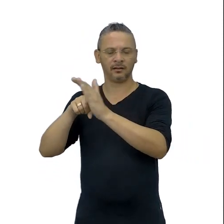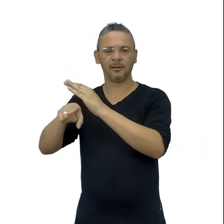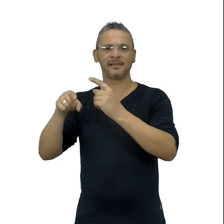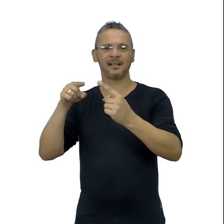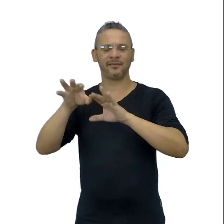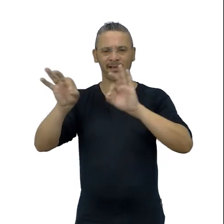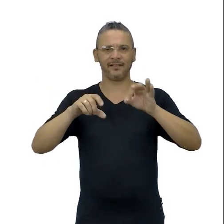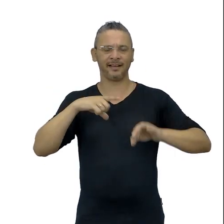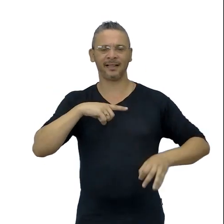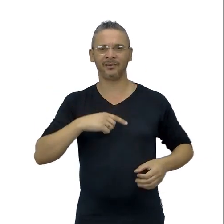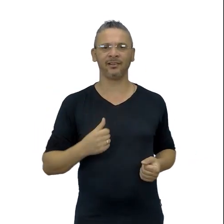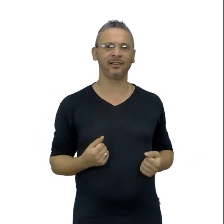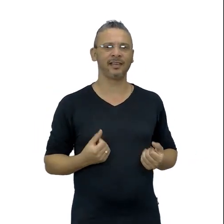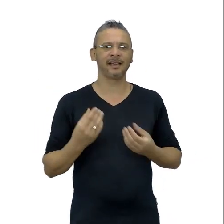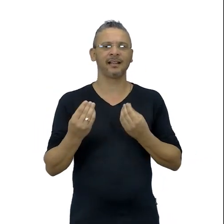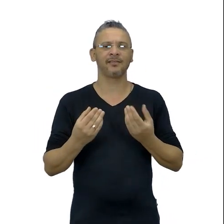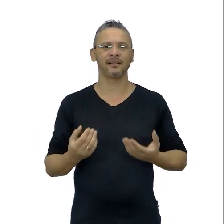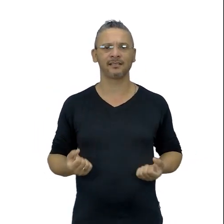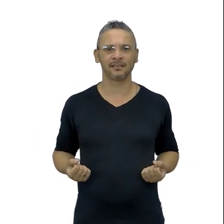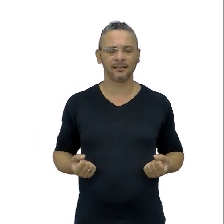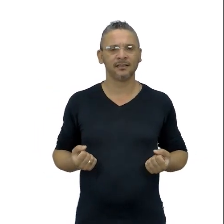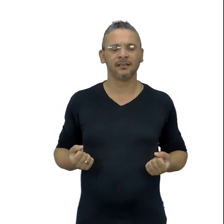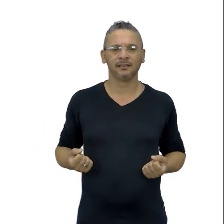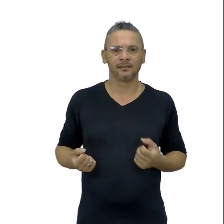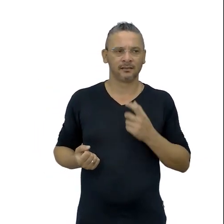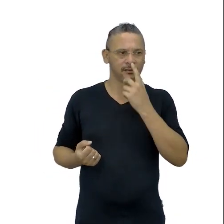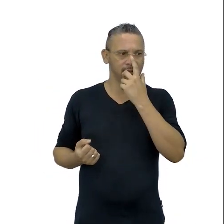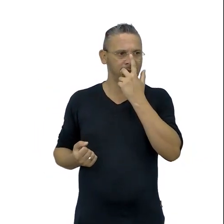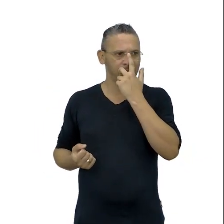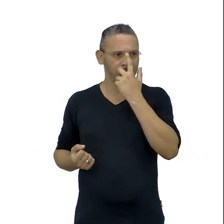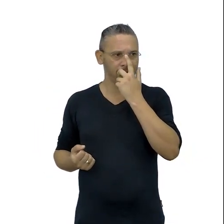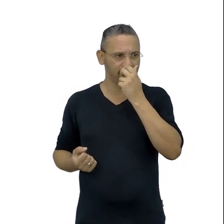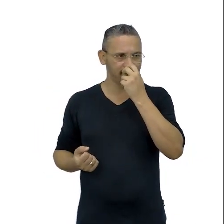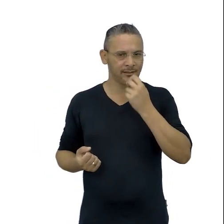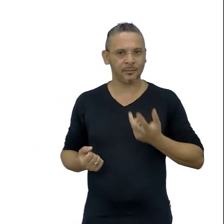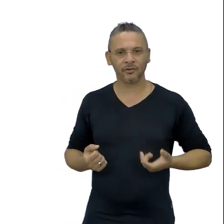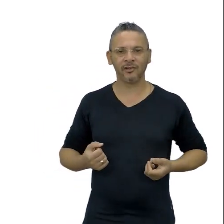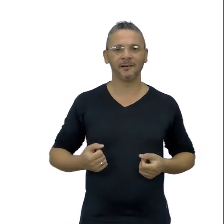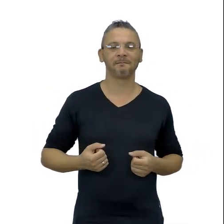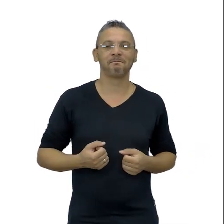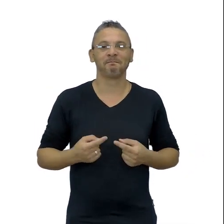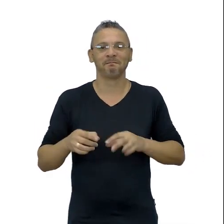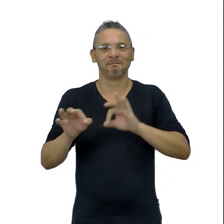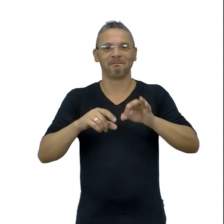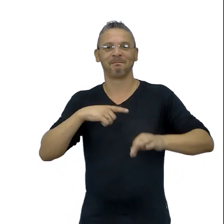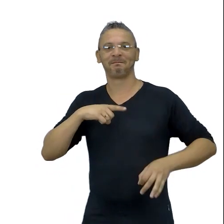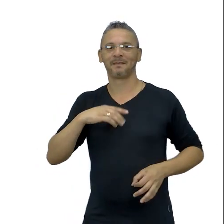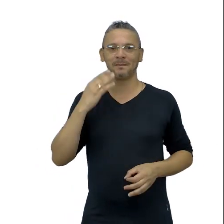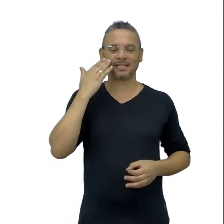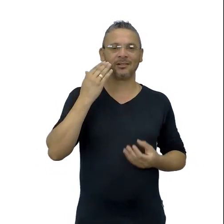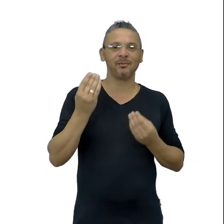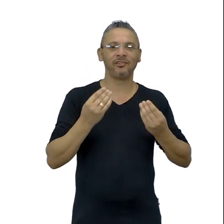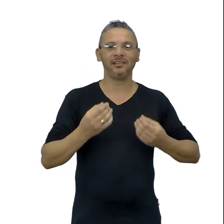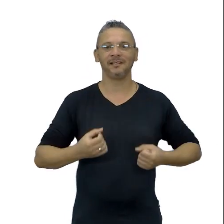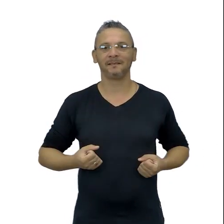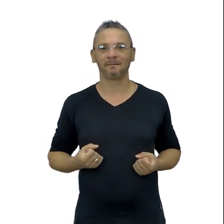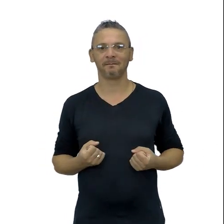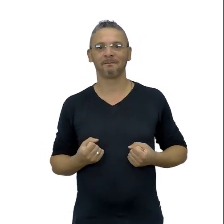suspeitas, outras possibilidades de sentido. Mas, às vezes, os alunos vão por outro lado,